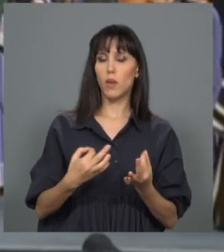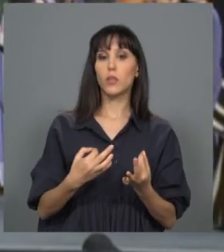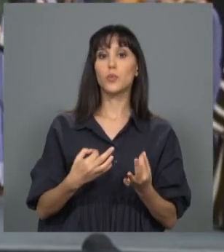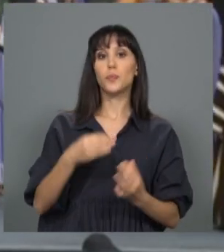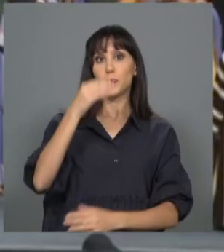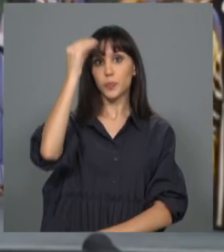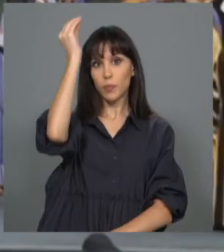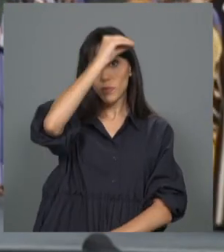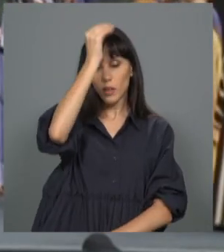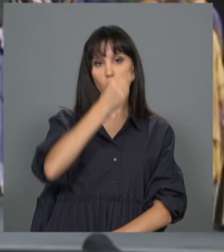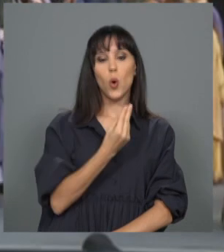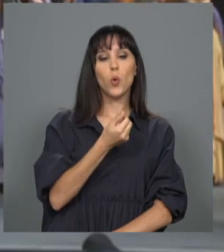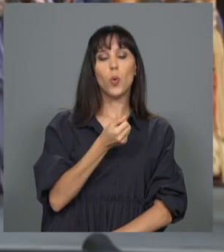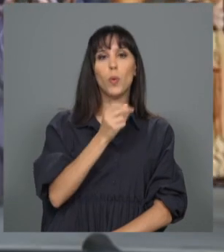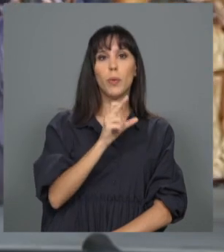de Oberammergau